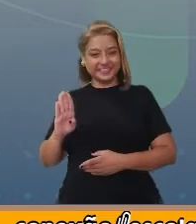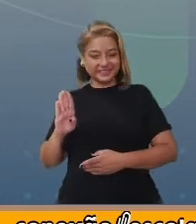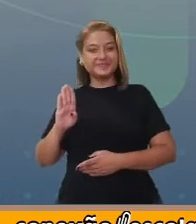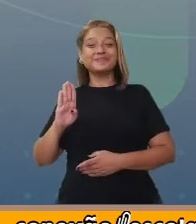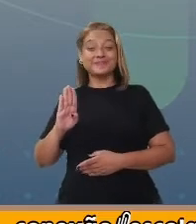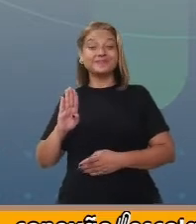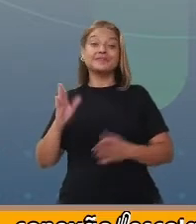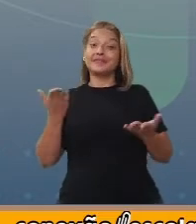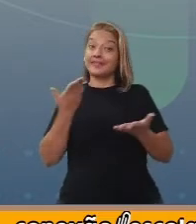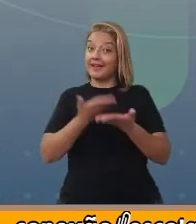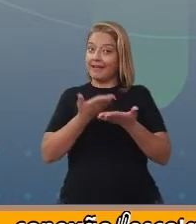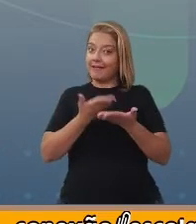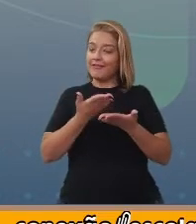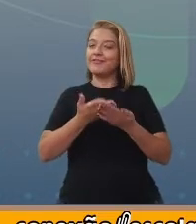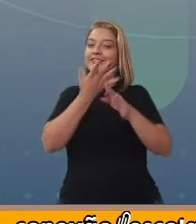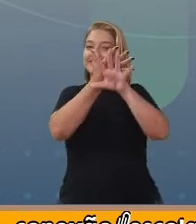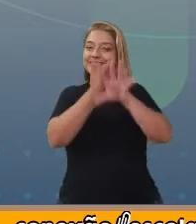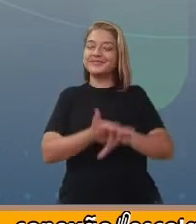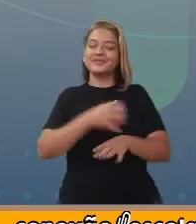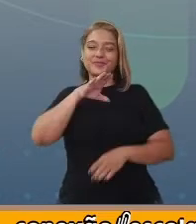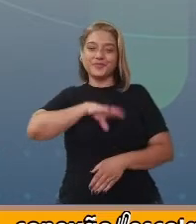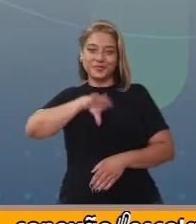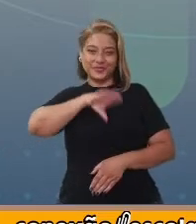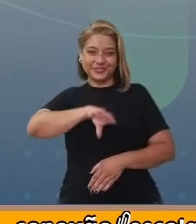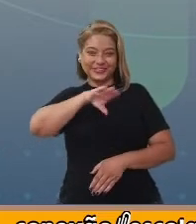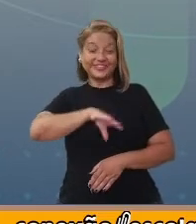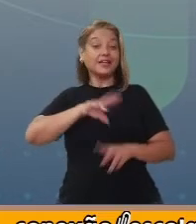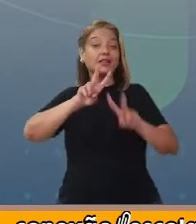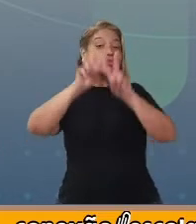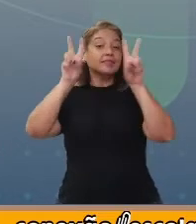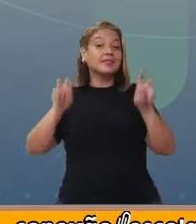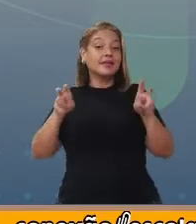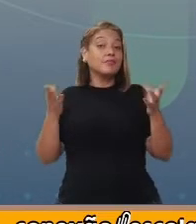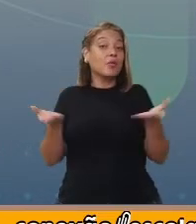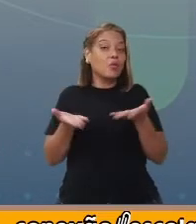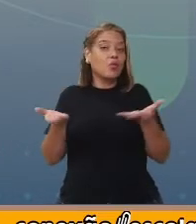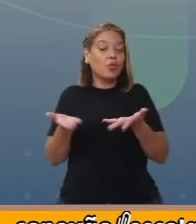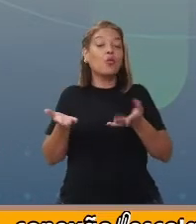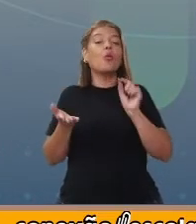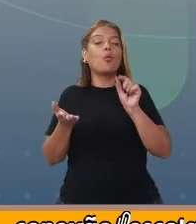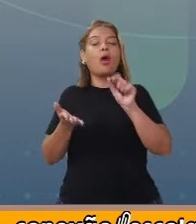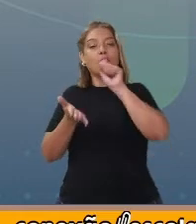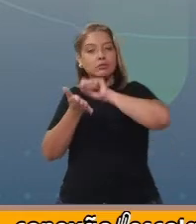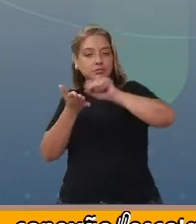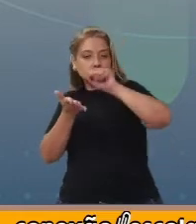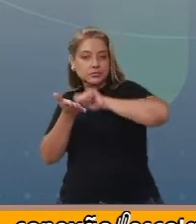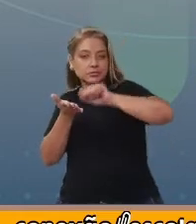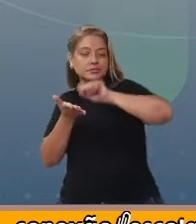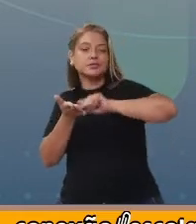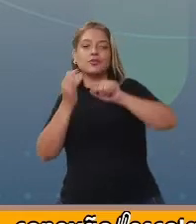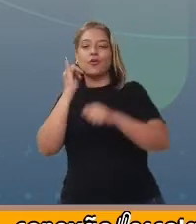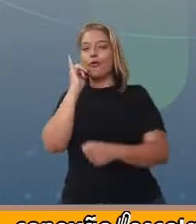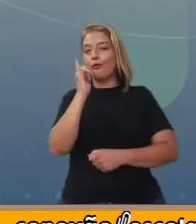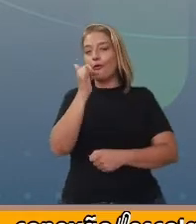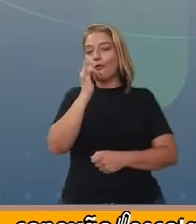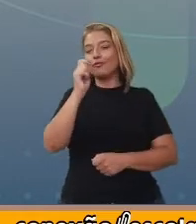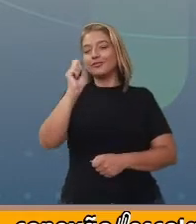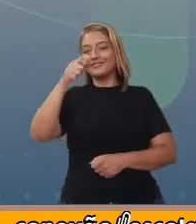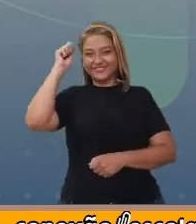Fernandes para a nossa aula de língua portuguesa. O tema de hoje será Escrita de Contos de